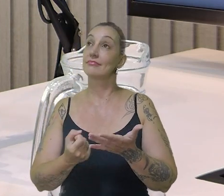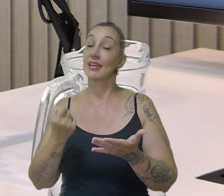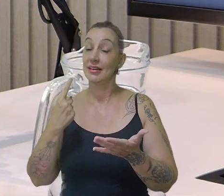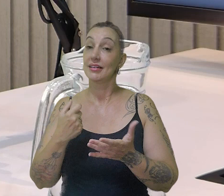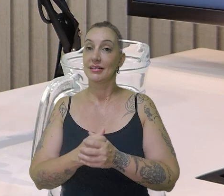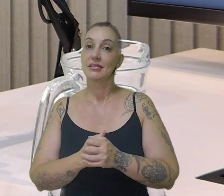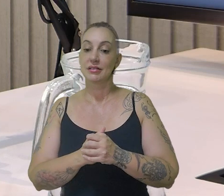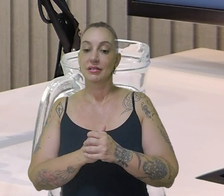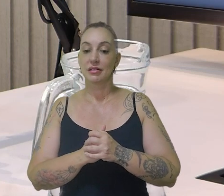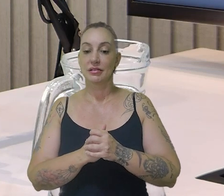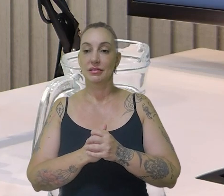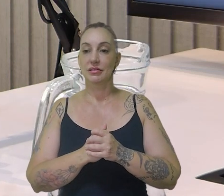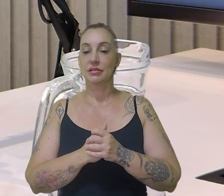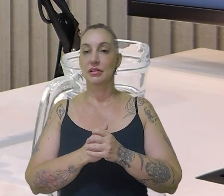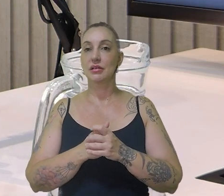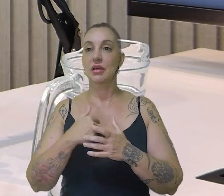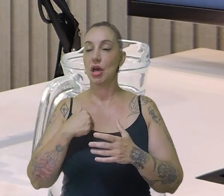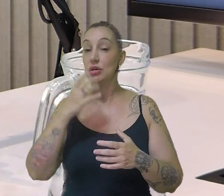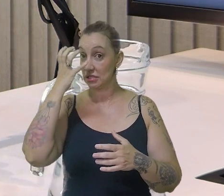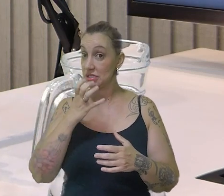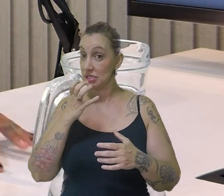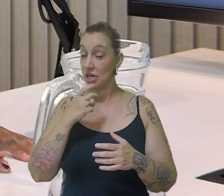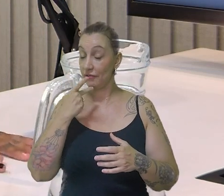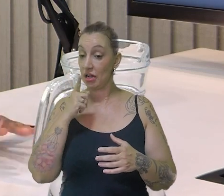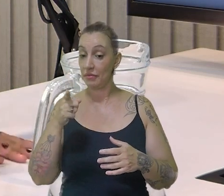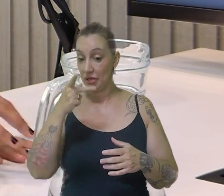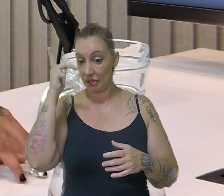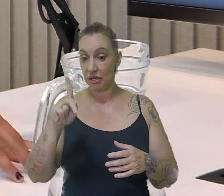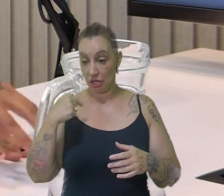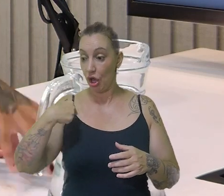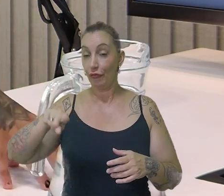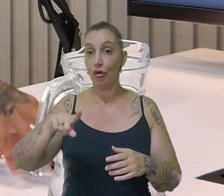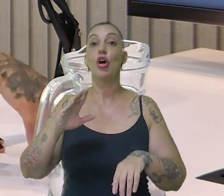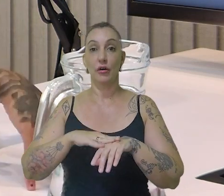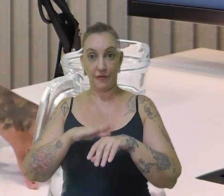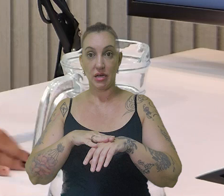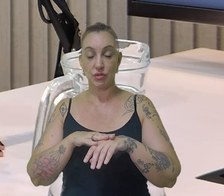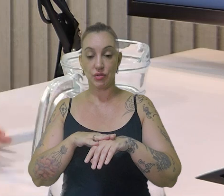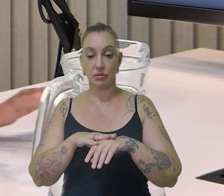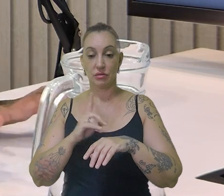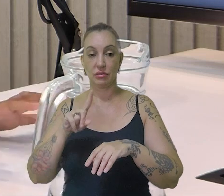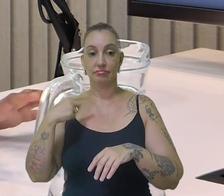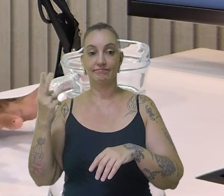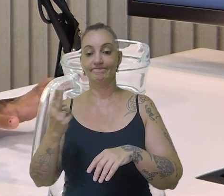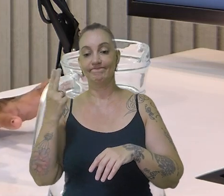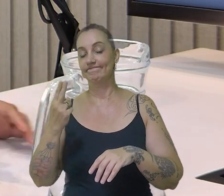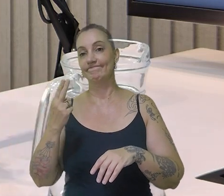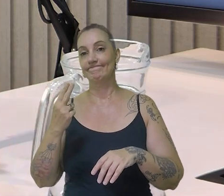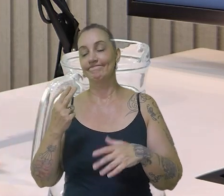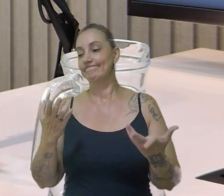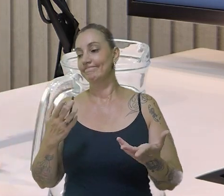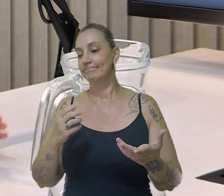assim é eu levo muito a sério quando eu falo pra pessoa não eu estarei lá eu farei Tipo depois eu não não invento